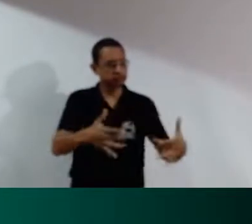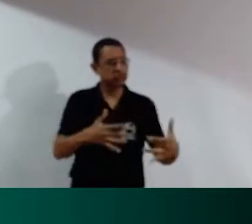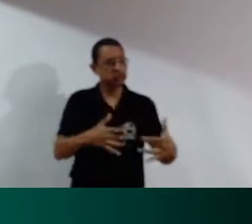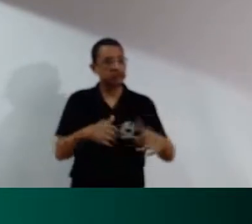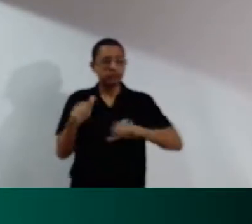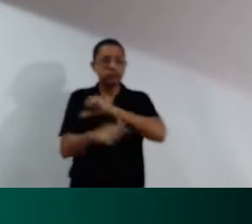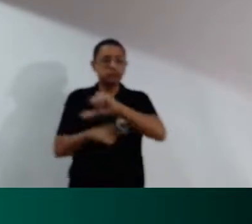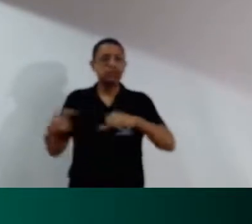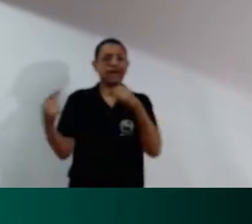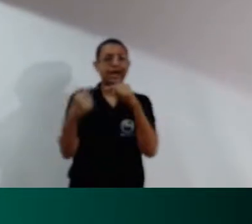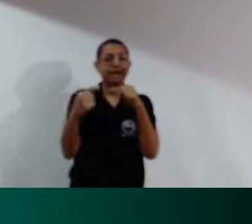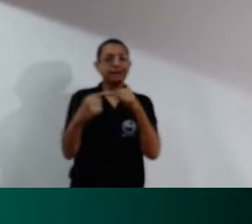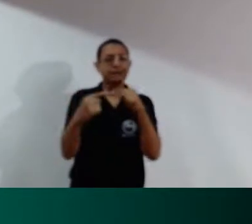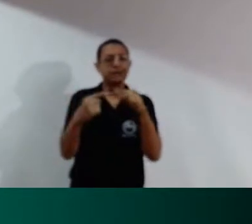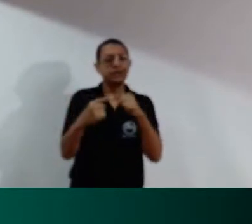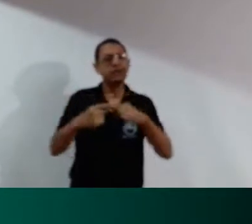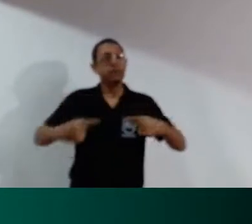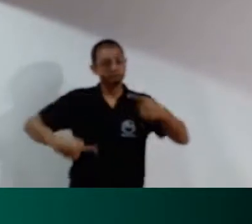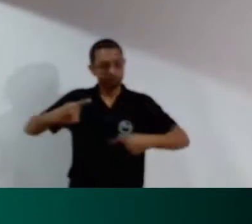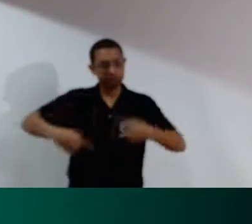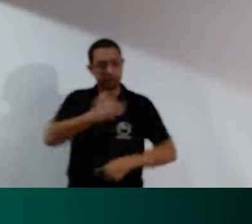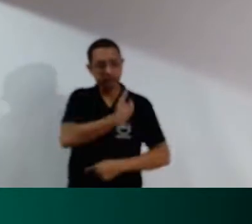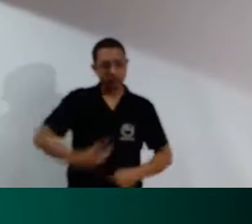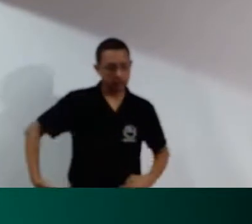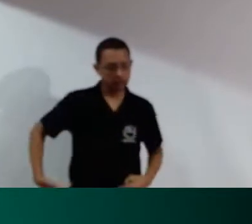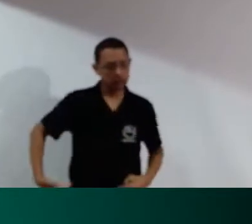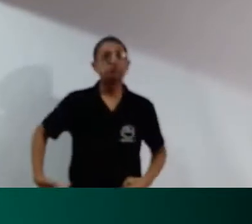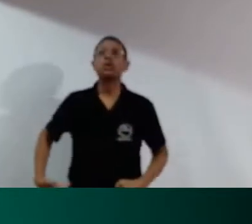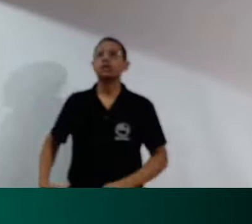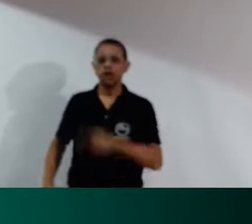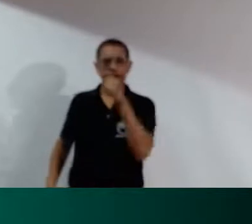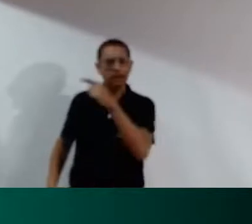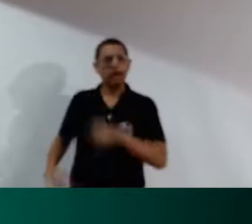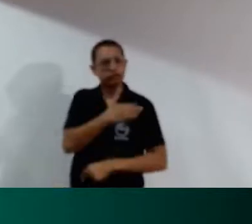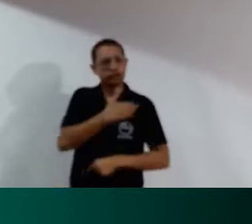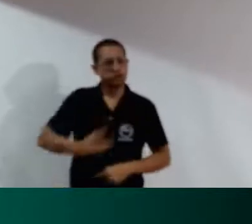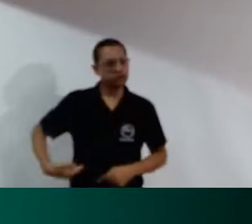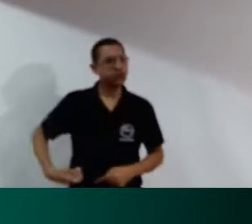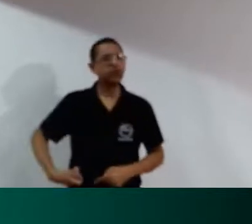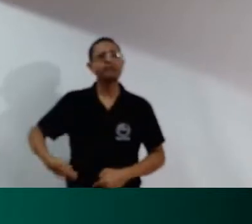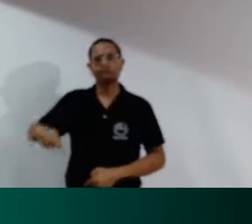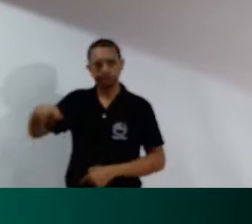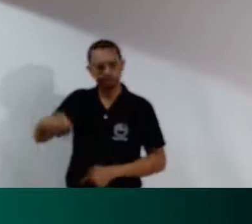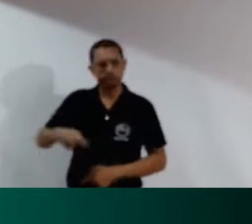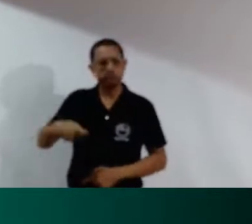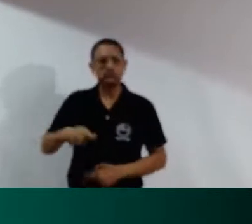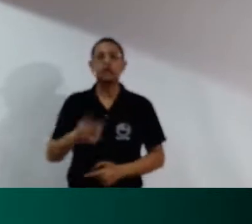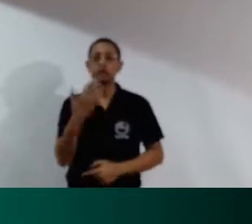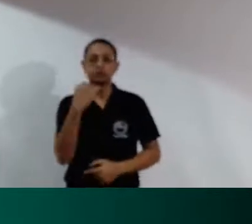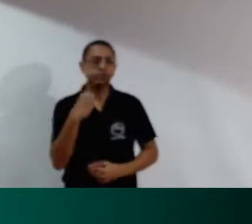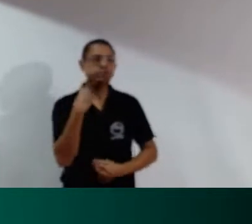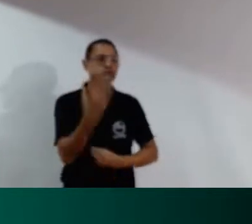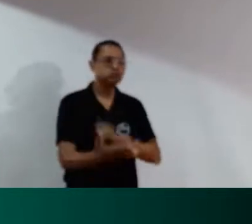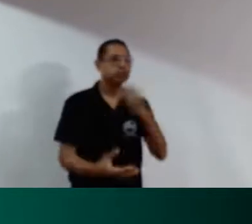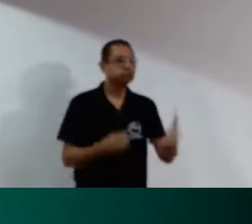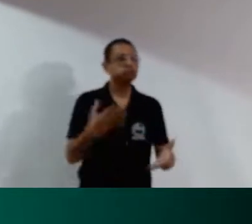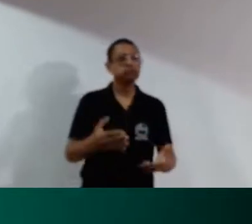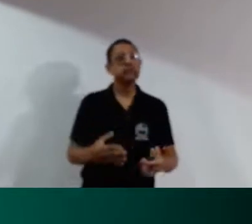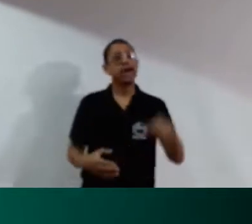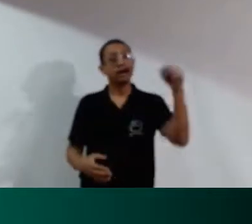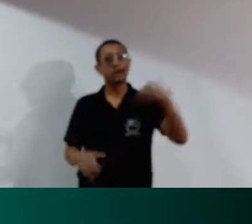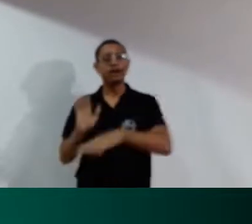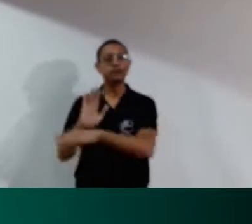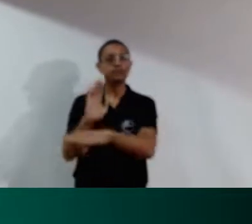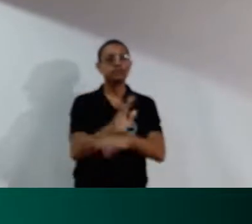obrigação e em alimentar as pessoas eu tenho obrigação e alimentar os estudantes do Apps é para que eles continuem